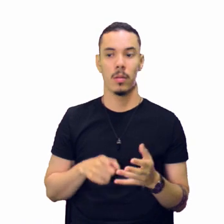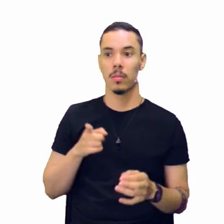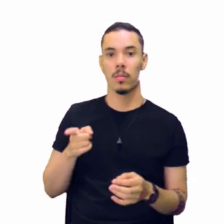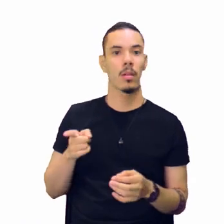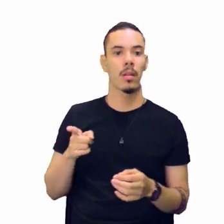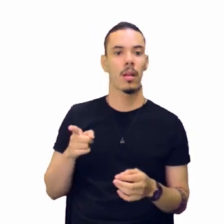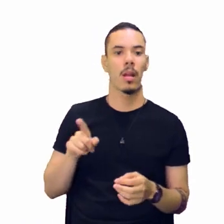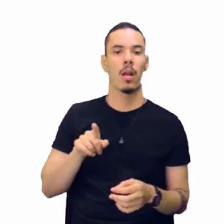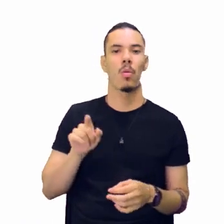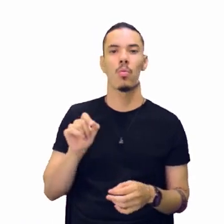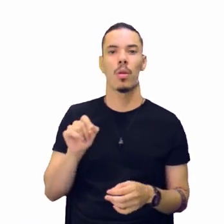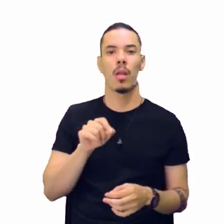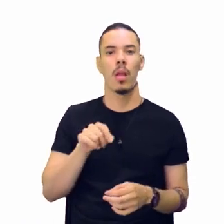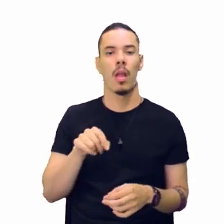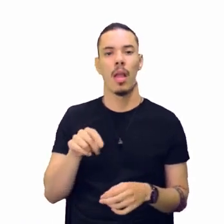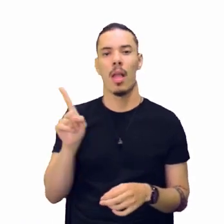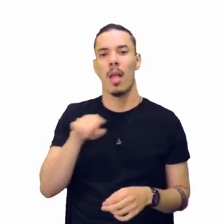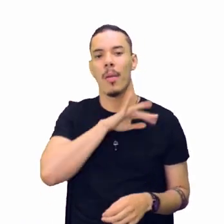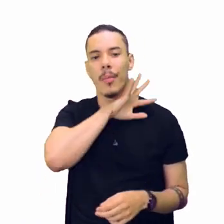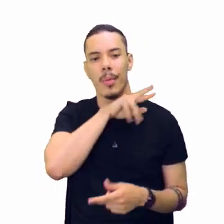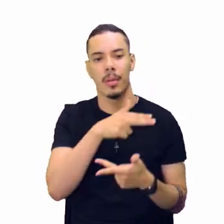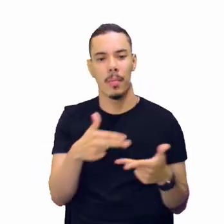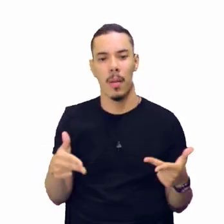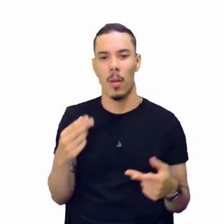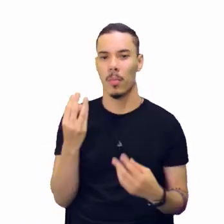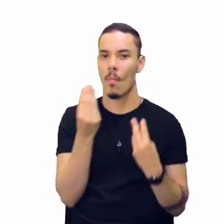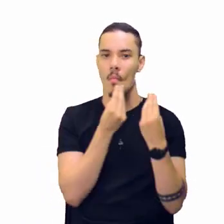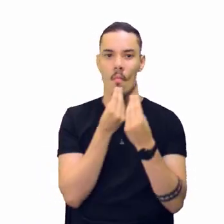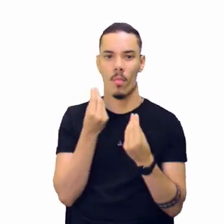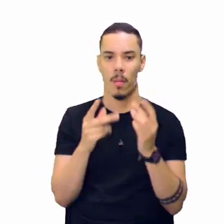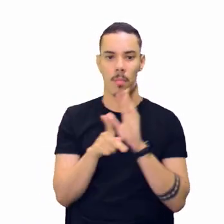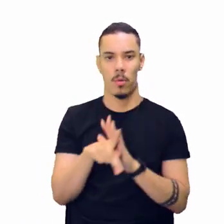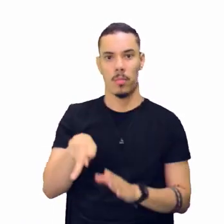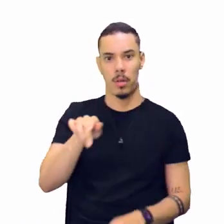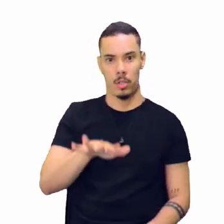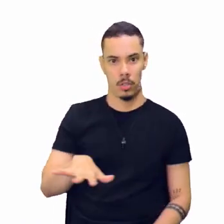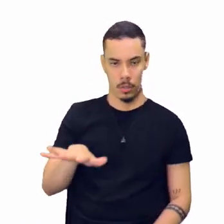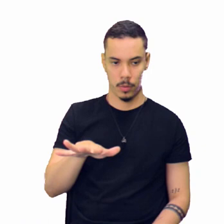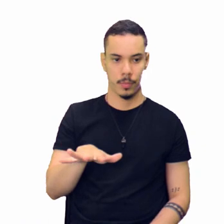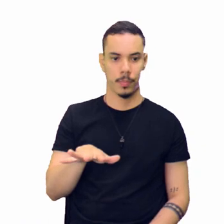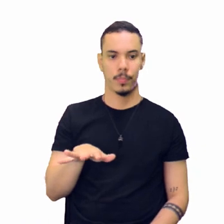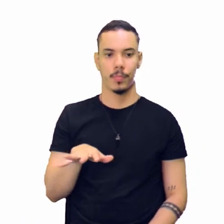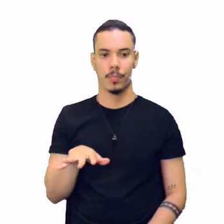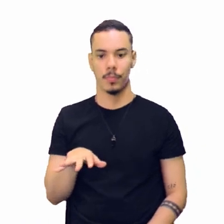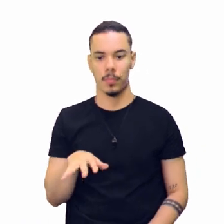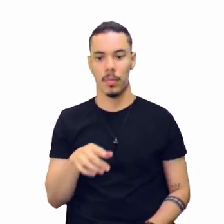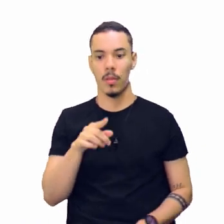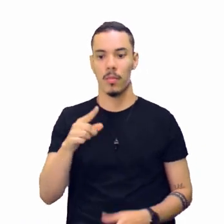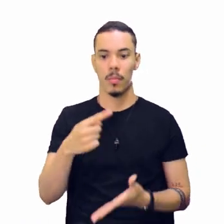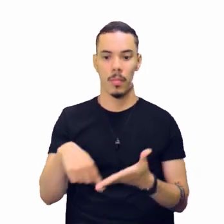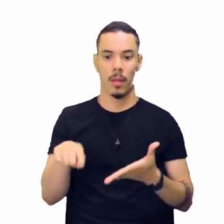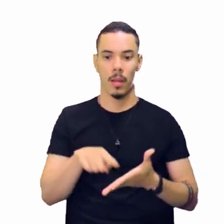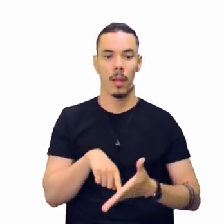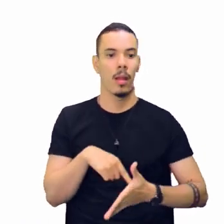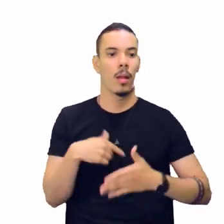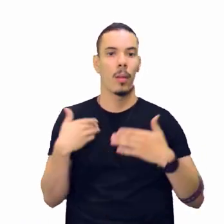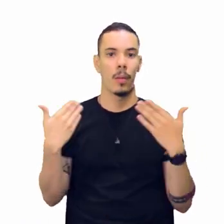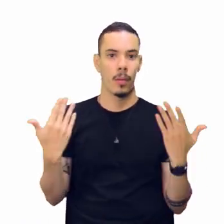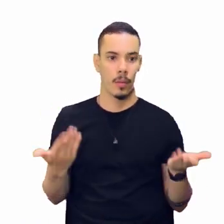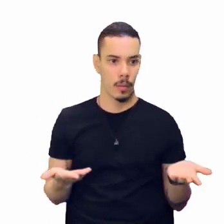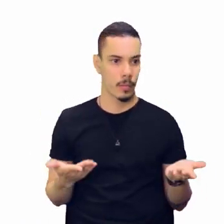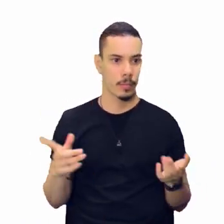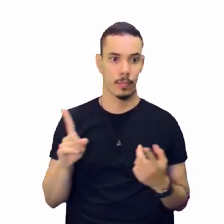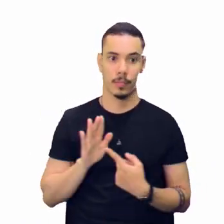sururu é um molusco muito apreciado na região. Então, amadinho, você vai marcar a alternativa que